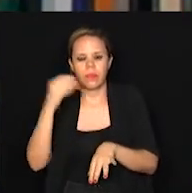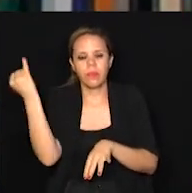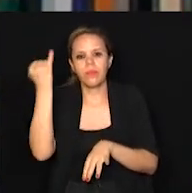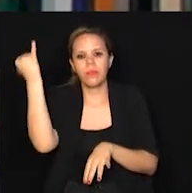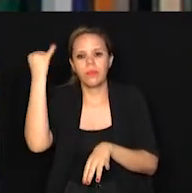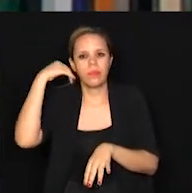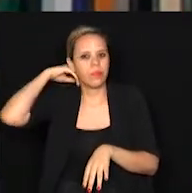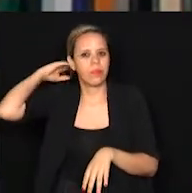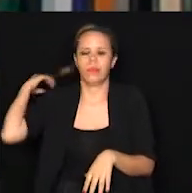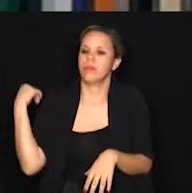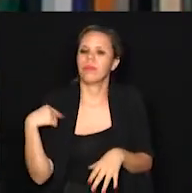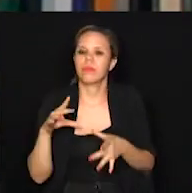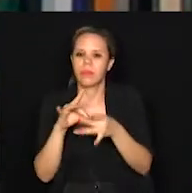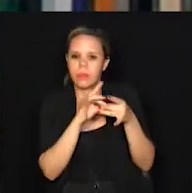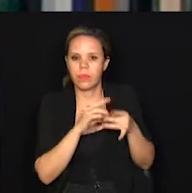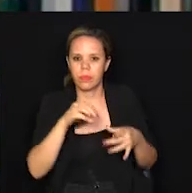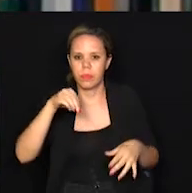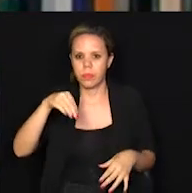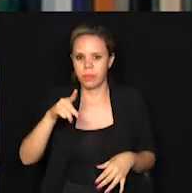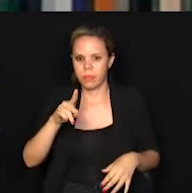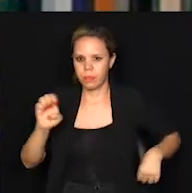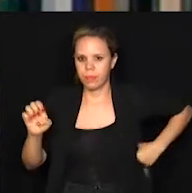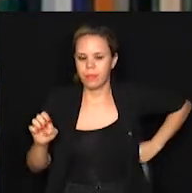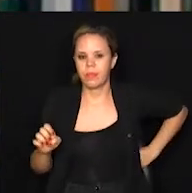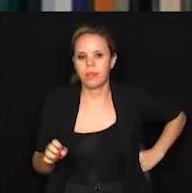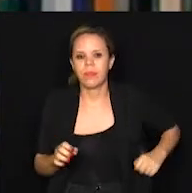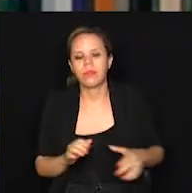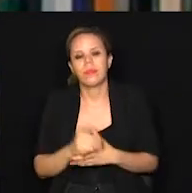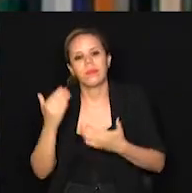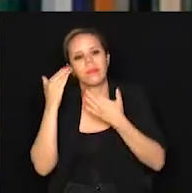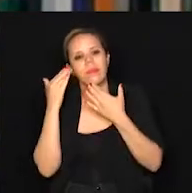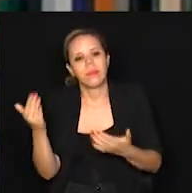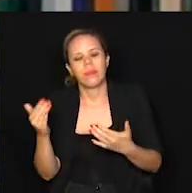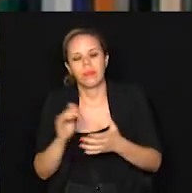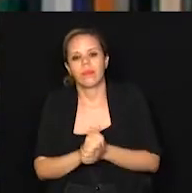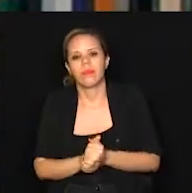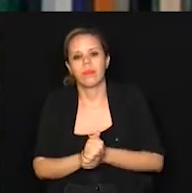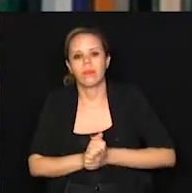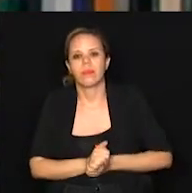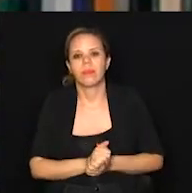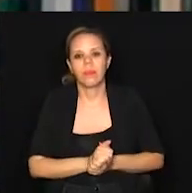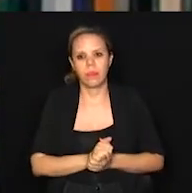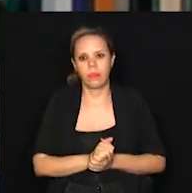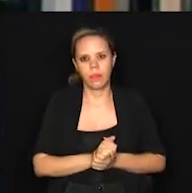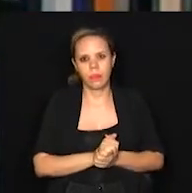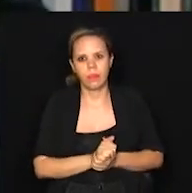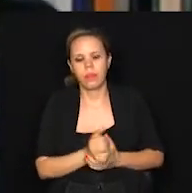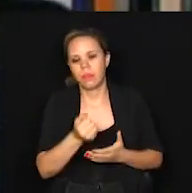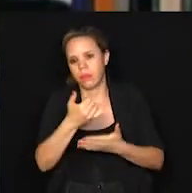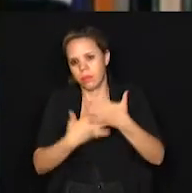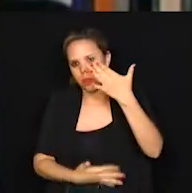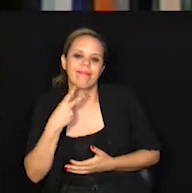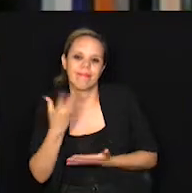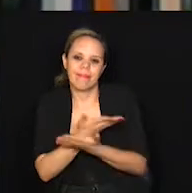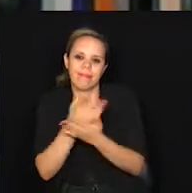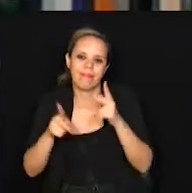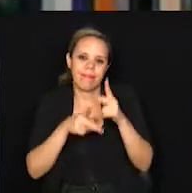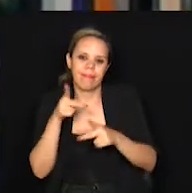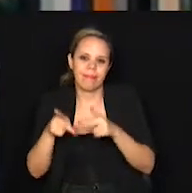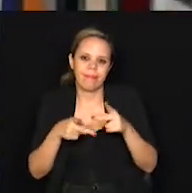nós procuramos fazer aqui uma escuta social mesmo. Nós convidamos todos os setores, né? Alguns justificaram a